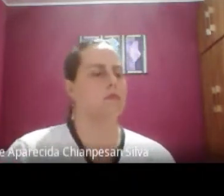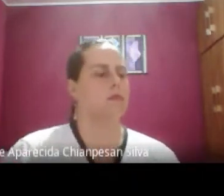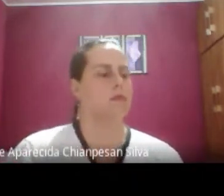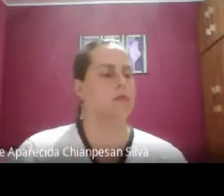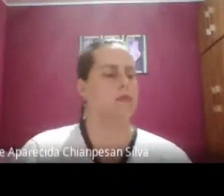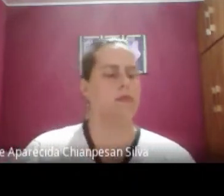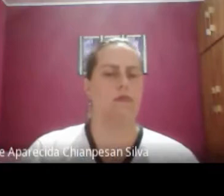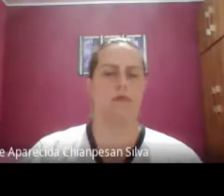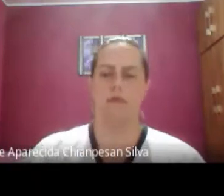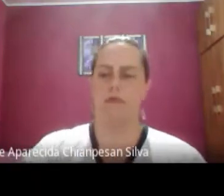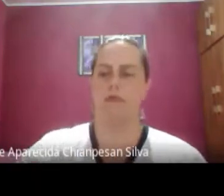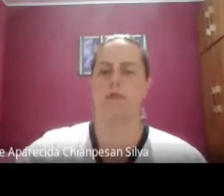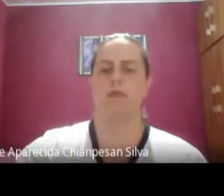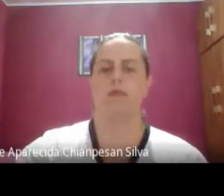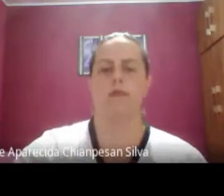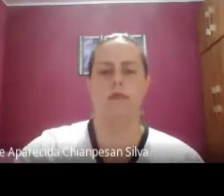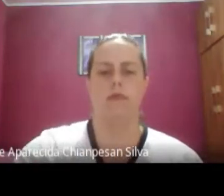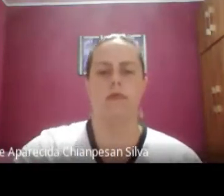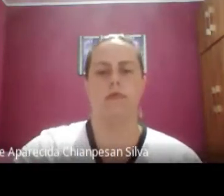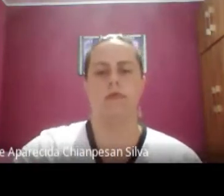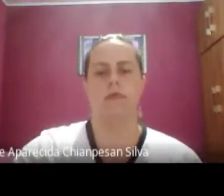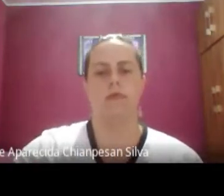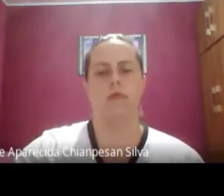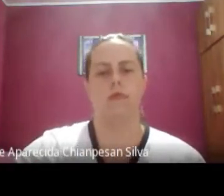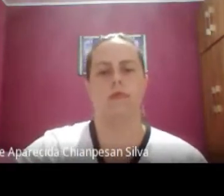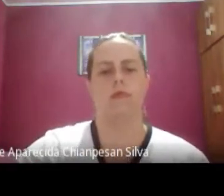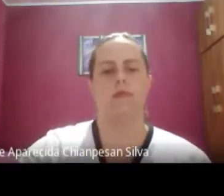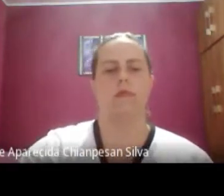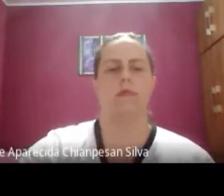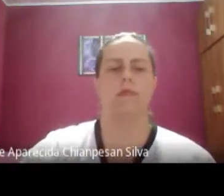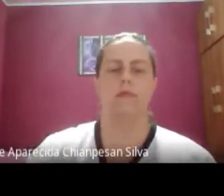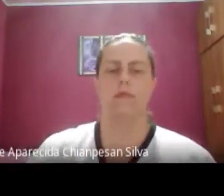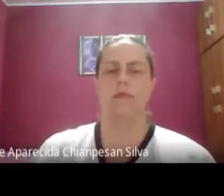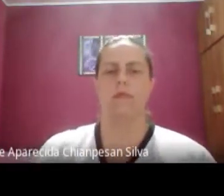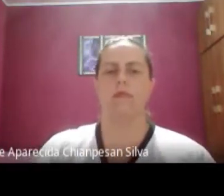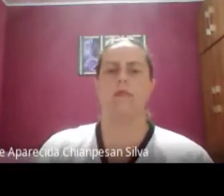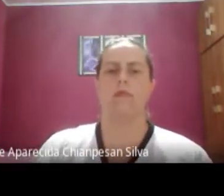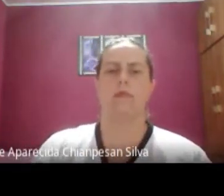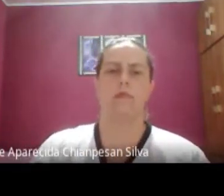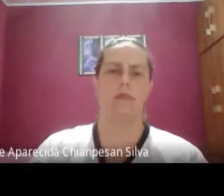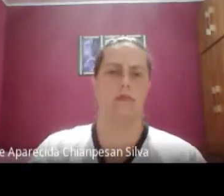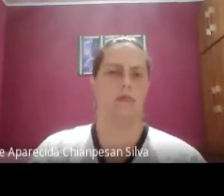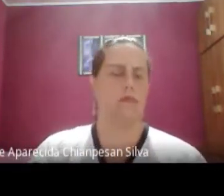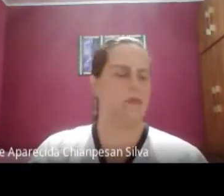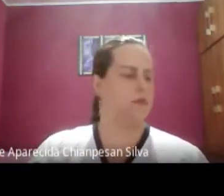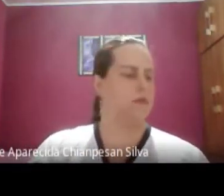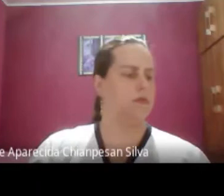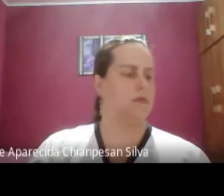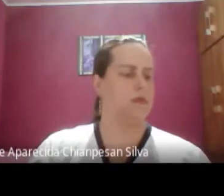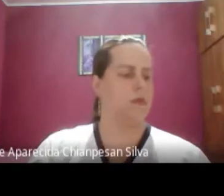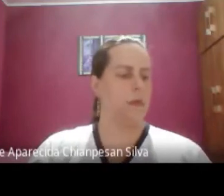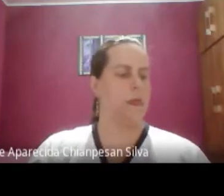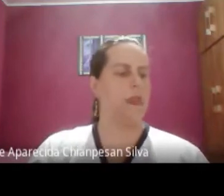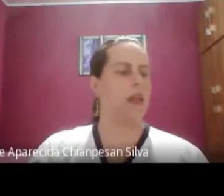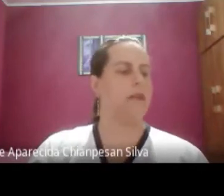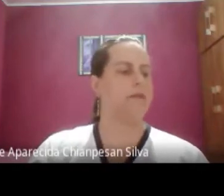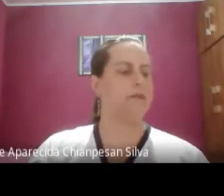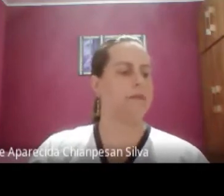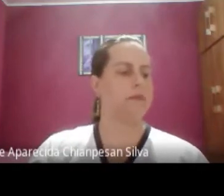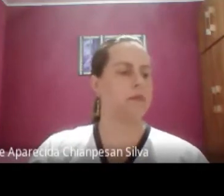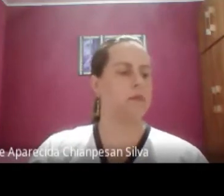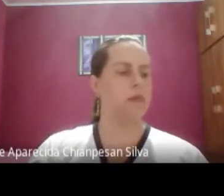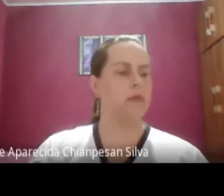Olá, amigos! Hoje eu vou ensinar para vocês os instrumentos musicais de percussão. Vocês gostariam de saber mais sobre